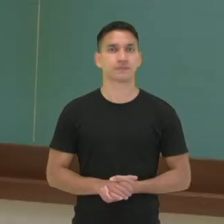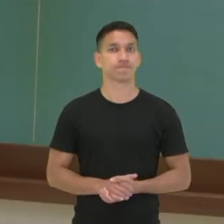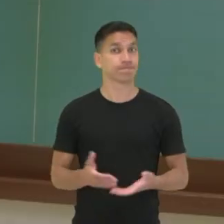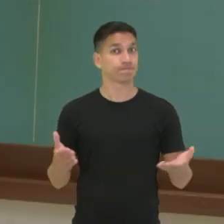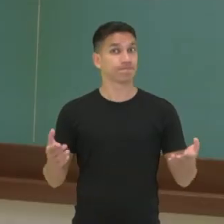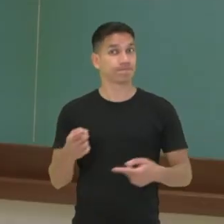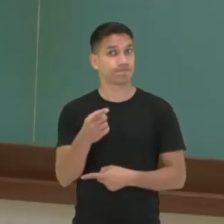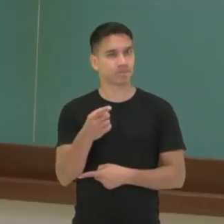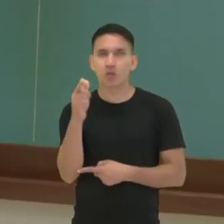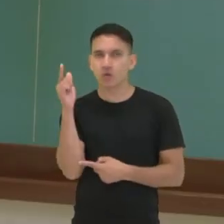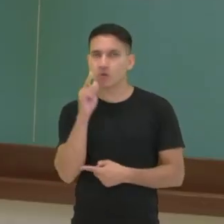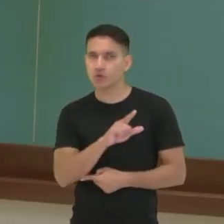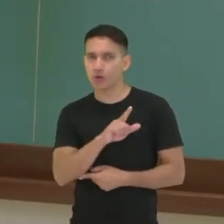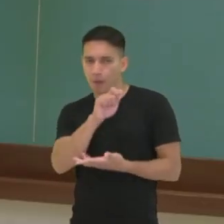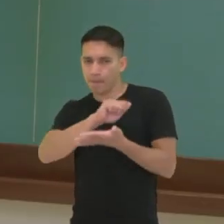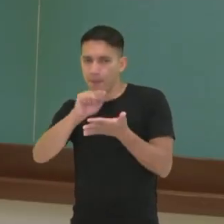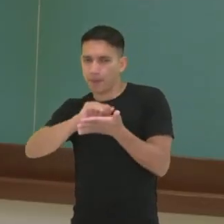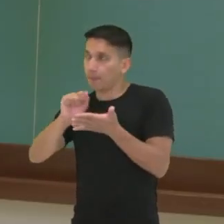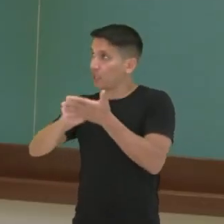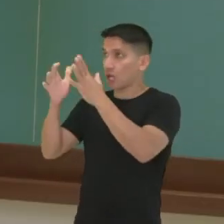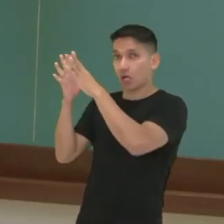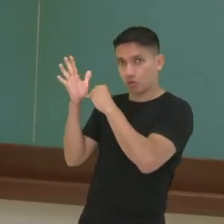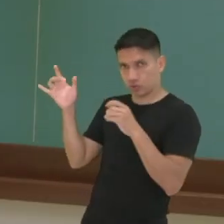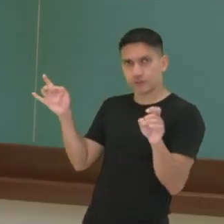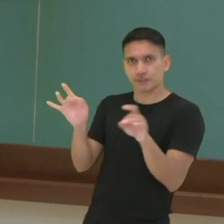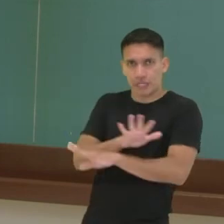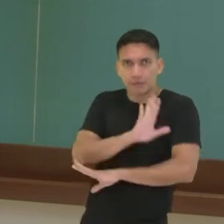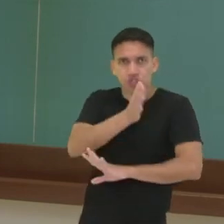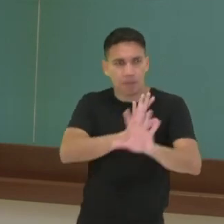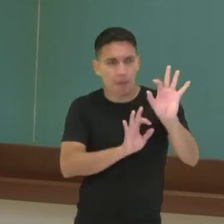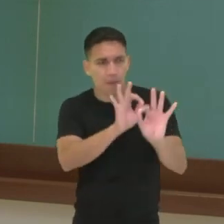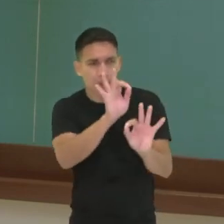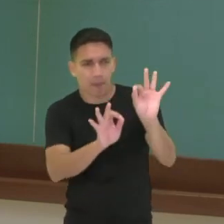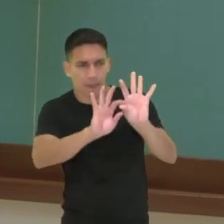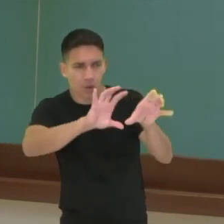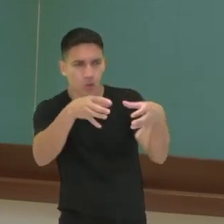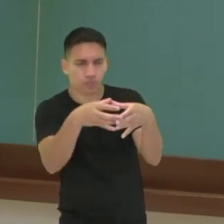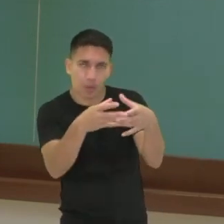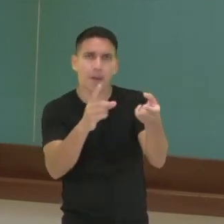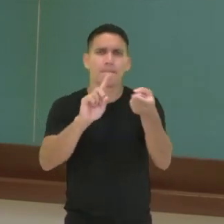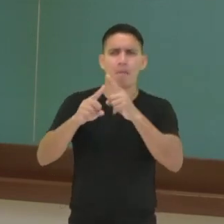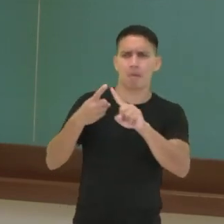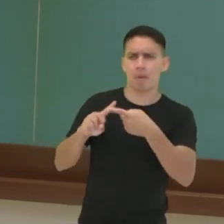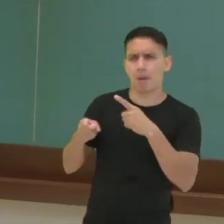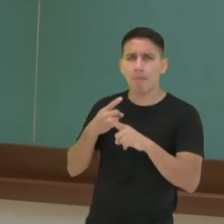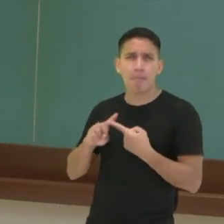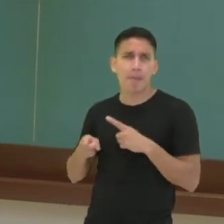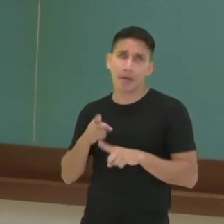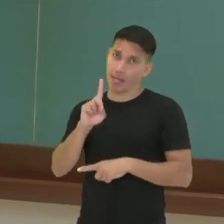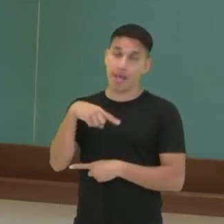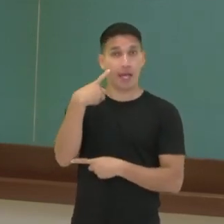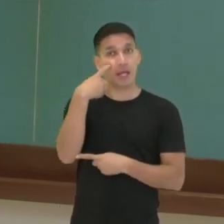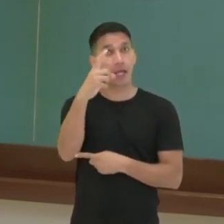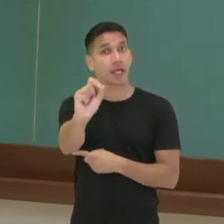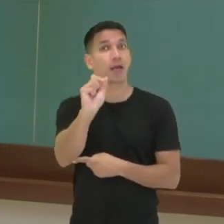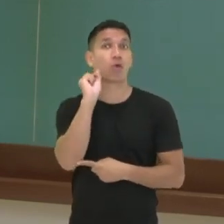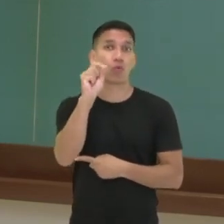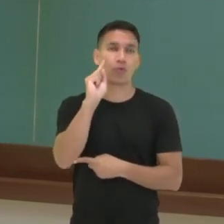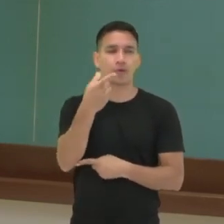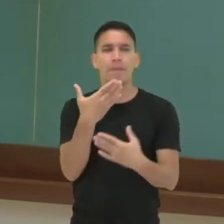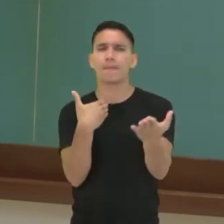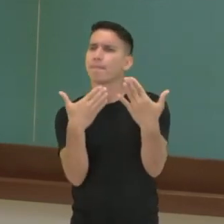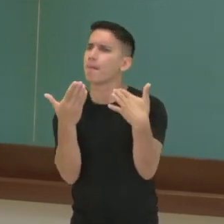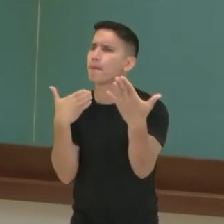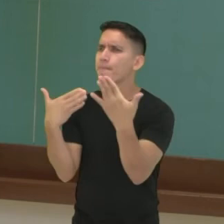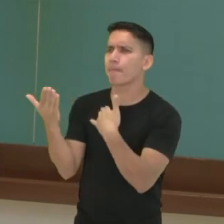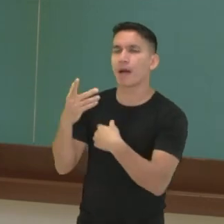E aí, conseguiu anotar a questão, já foi se organizando aí para fazer esse debate? É sempre interessante debater